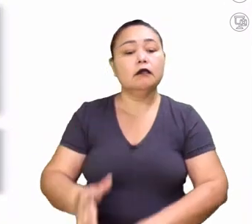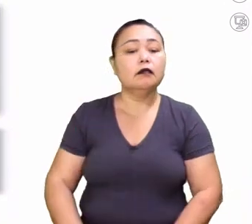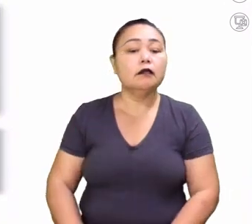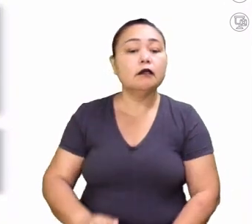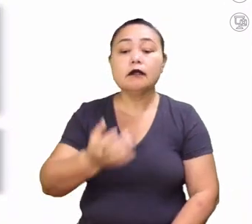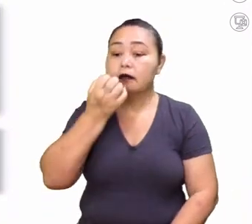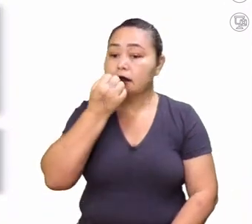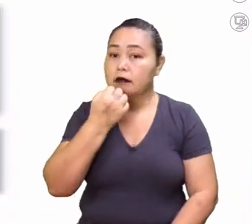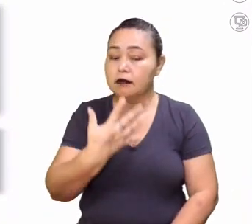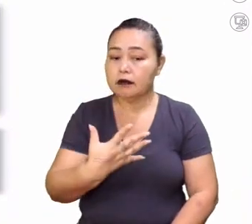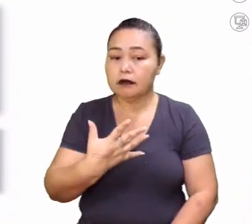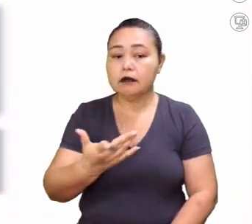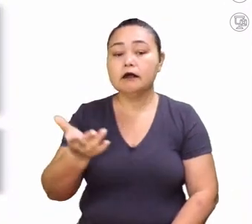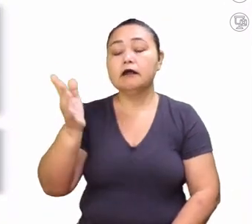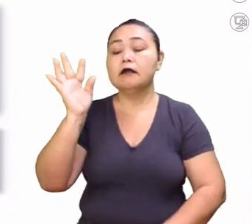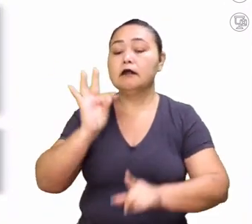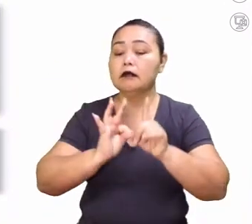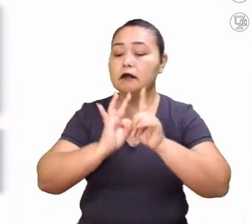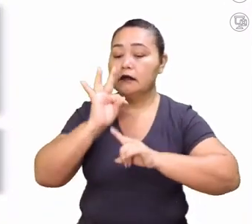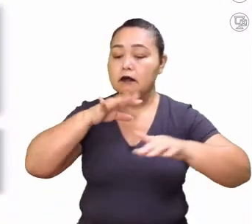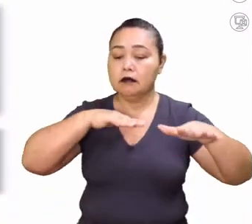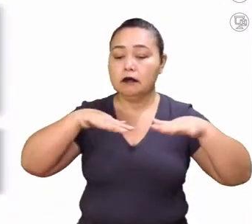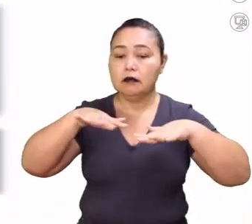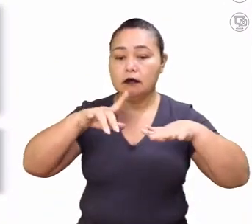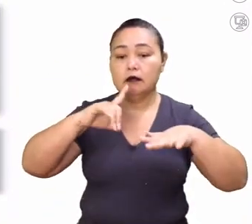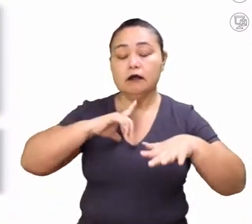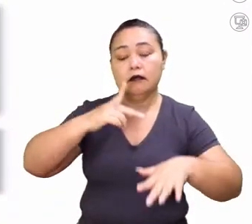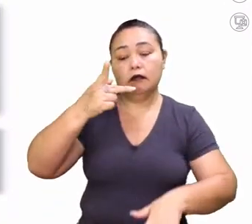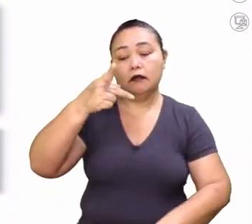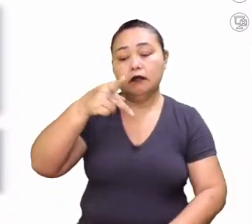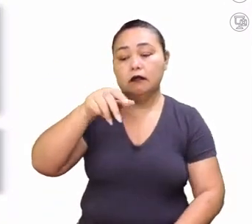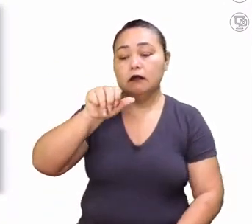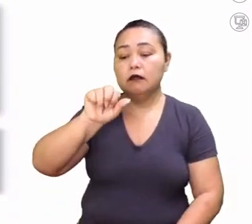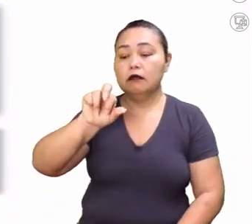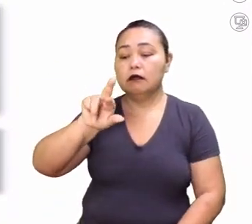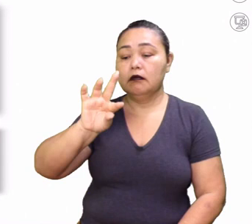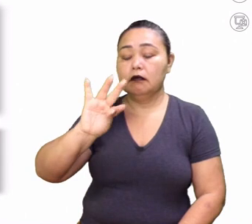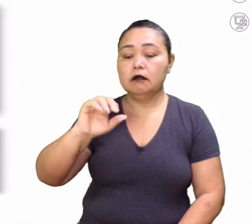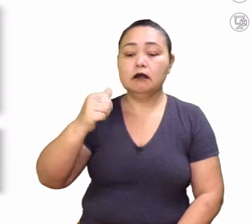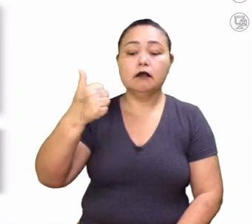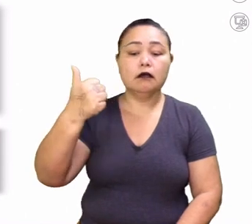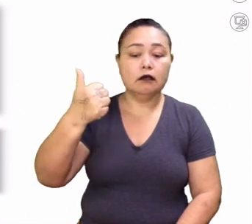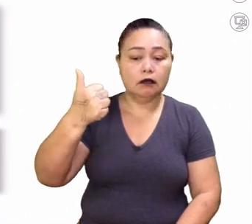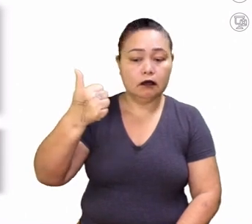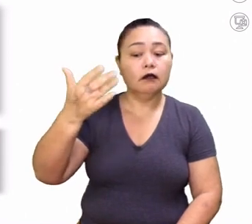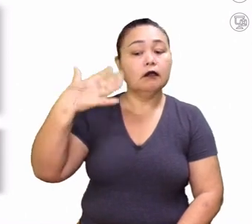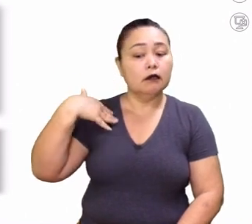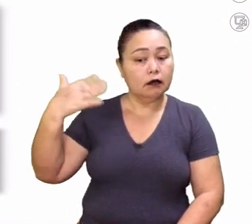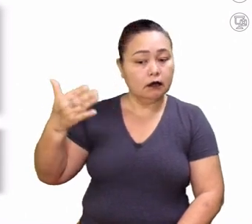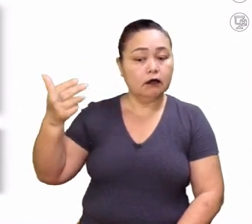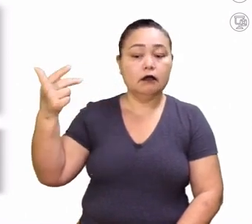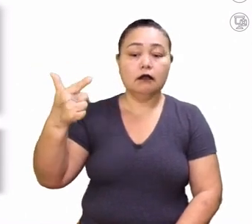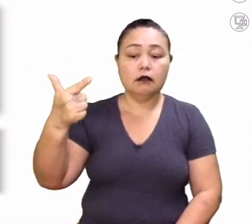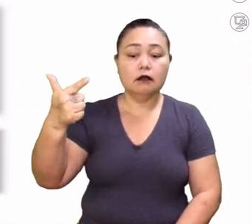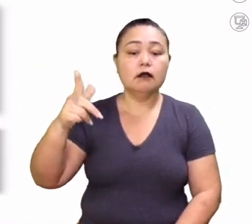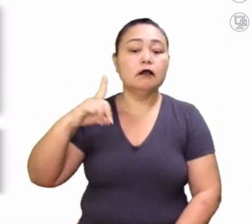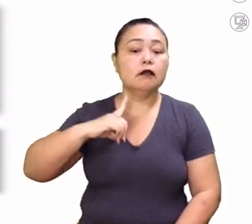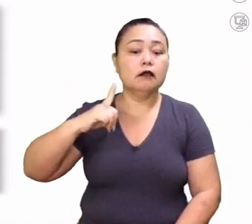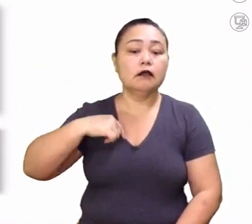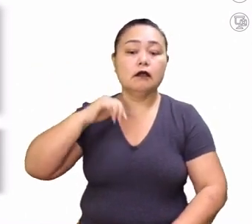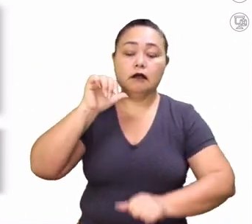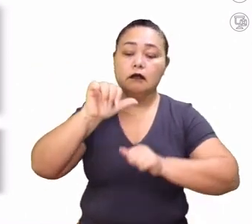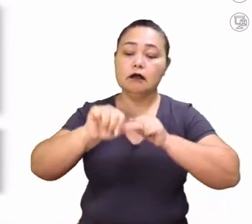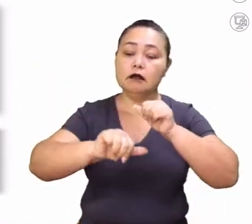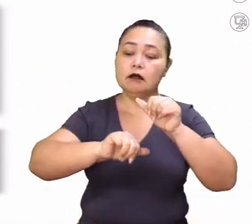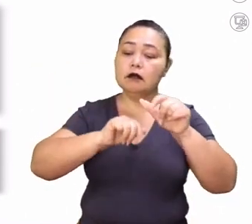tem uma dinâmica parte dois já tivemos a primeira parte que vocês tiveram na aula anterior vamos falar da transformações